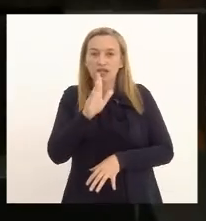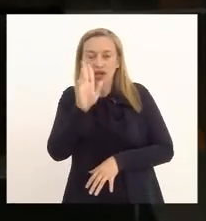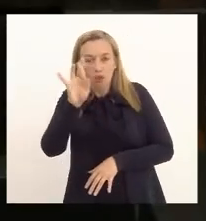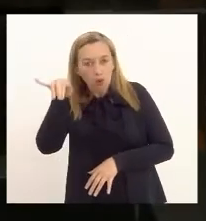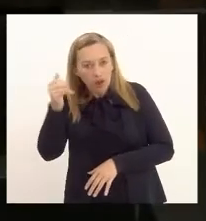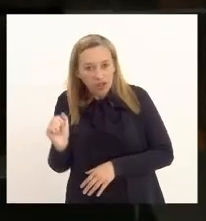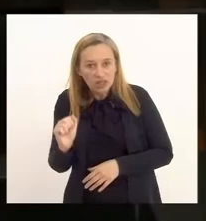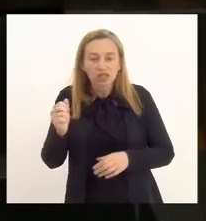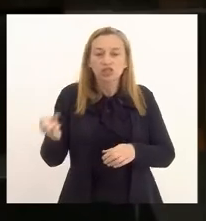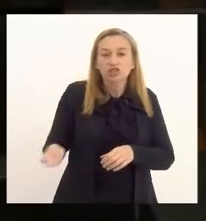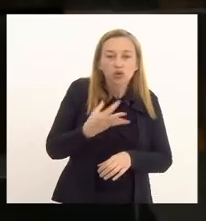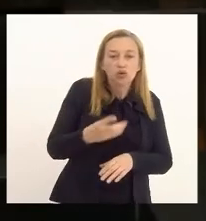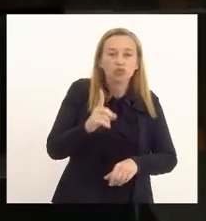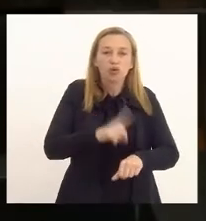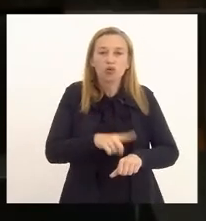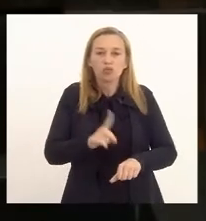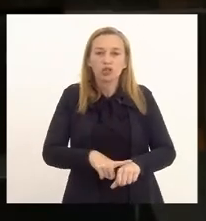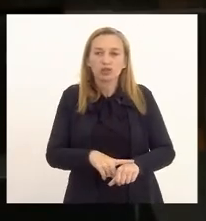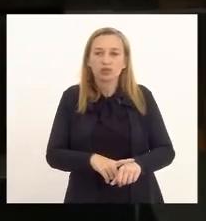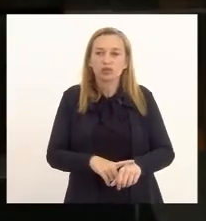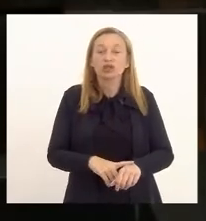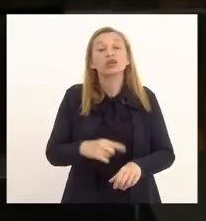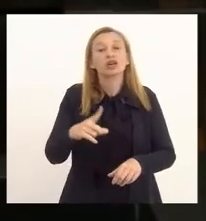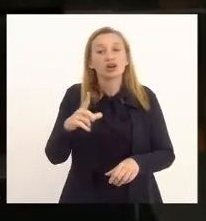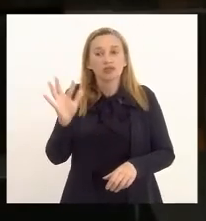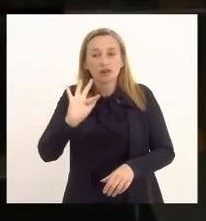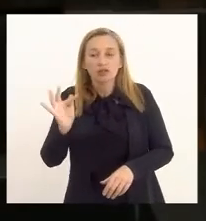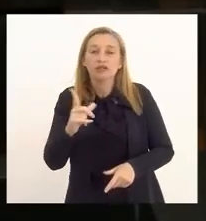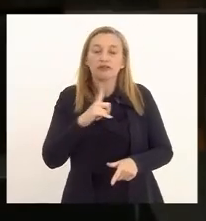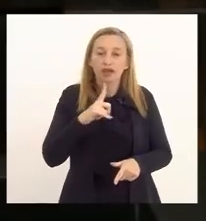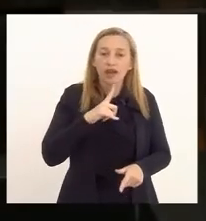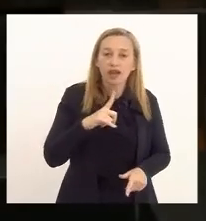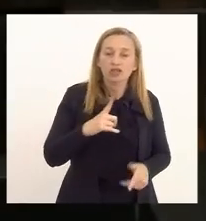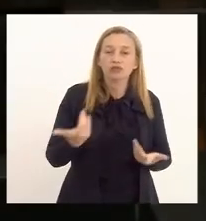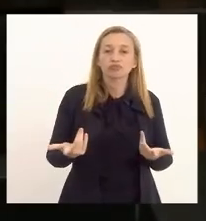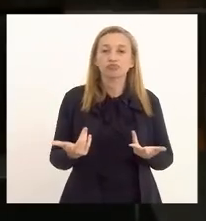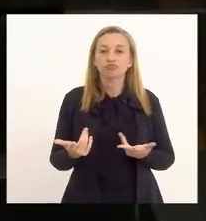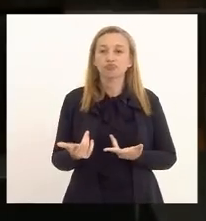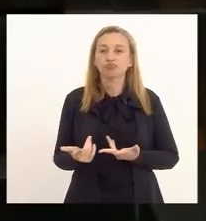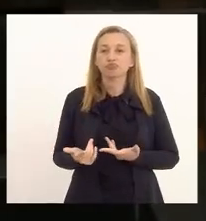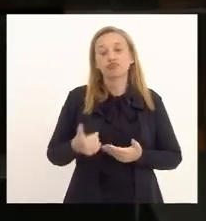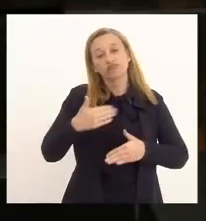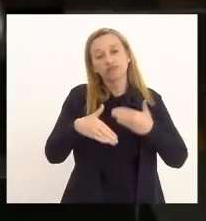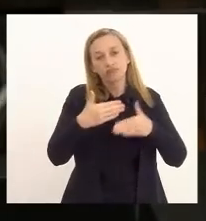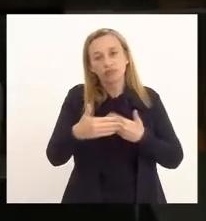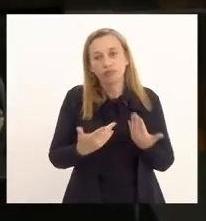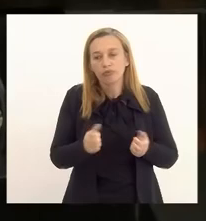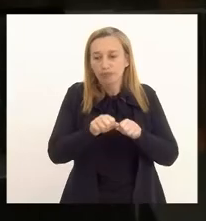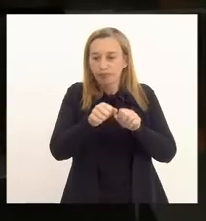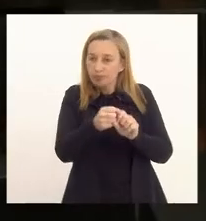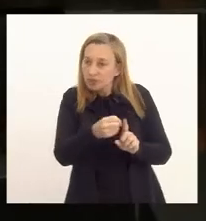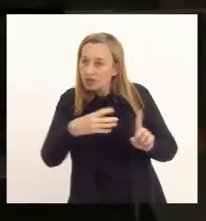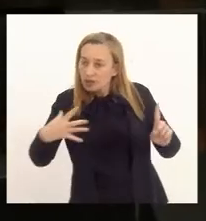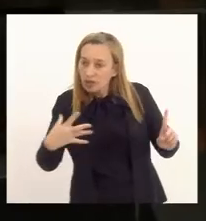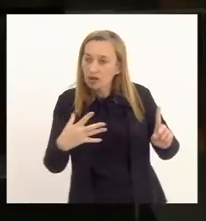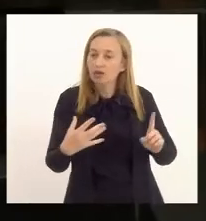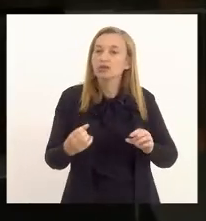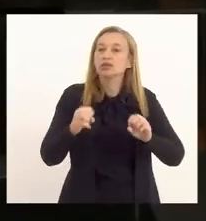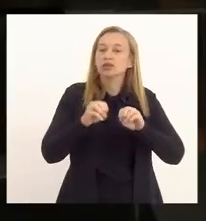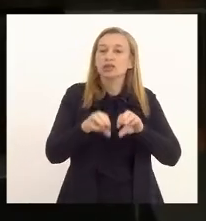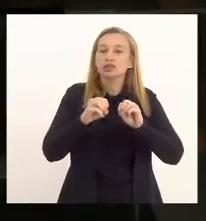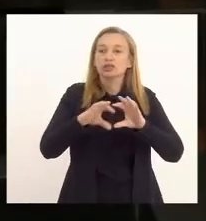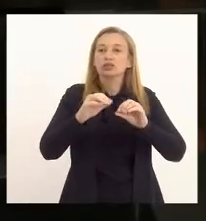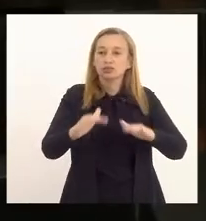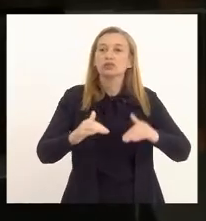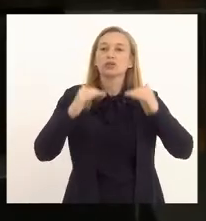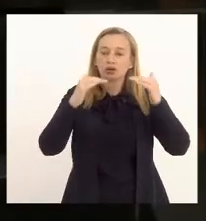para que, nesse novo momento que a UERJ enfrenta, recolocando seu protagonismo, inclusive, no processo de expansão do ensino superior no